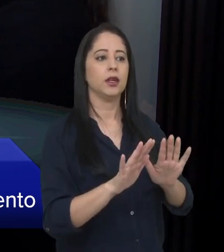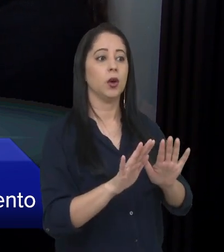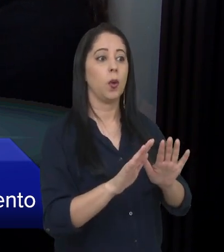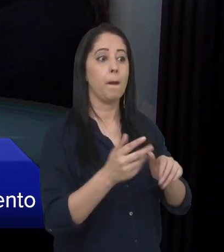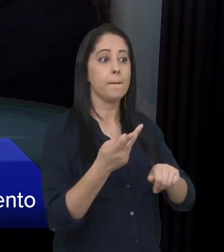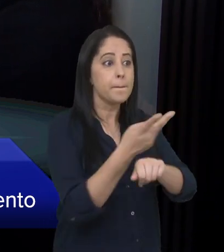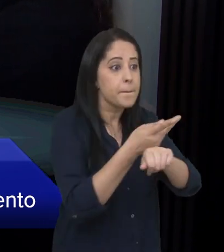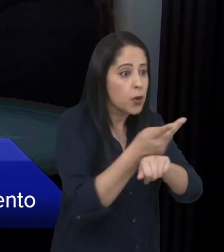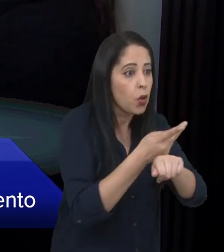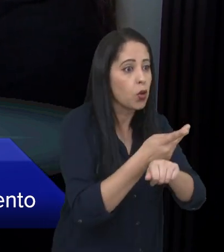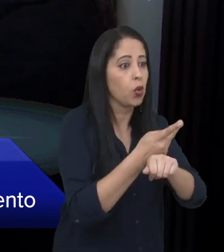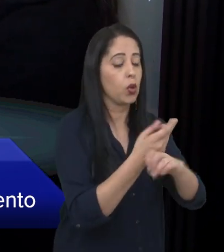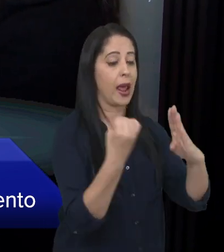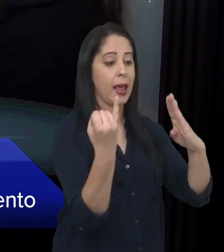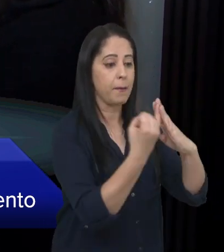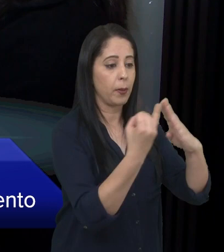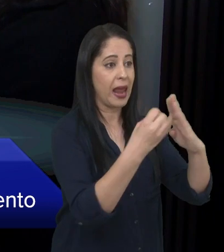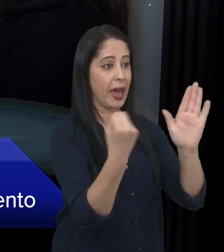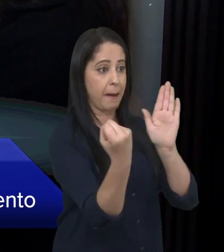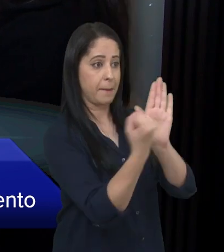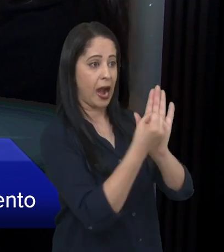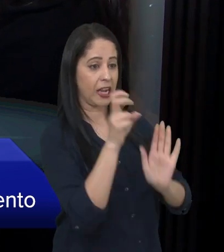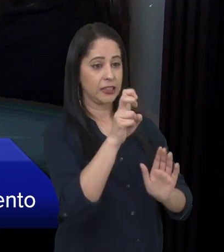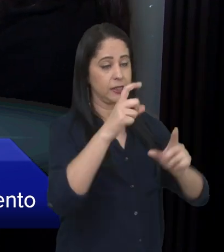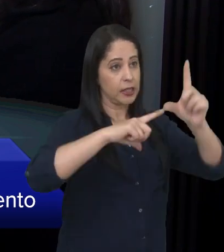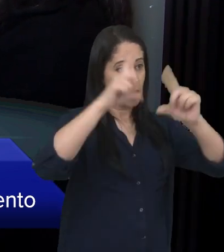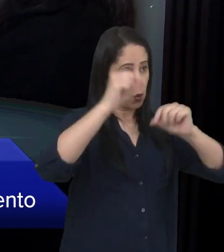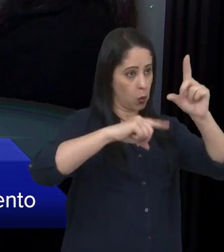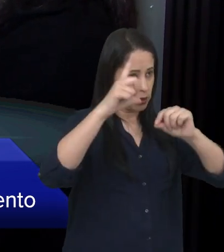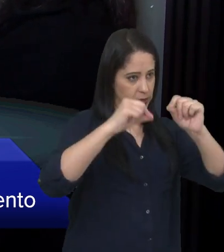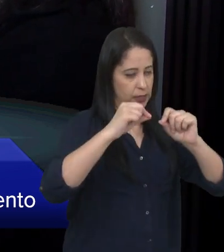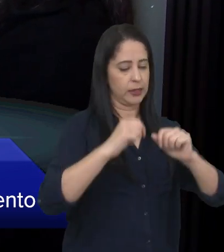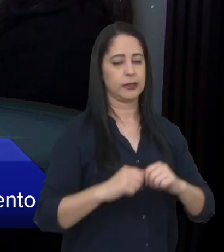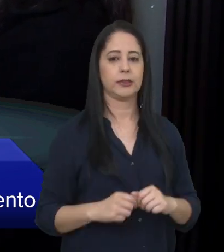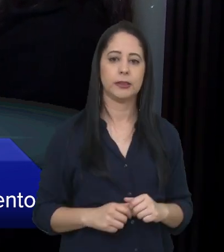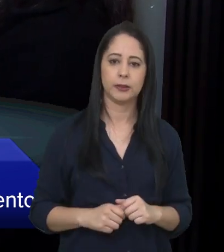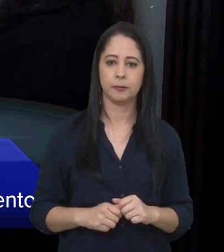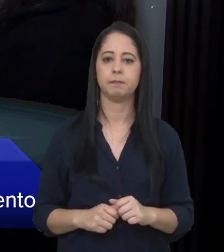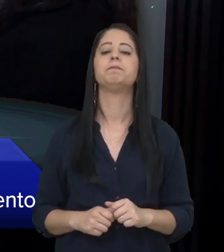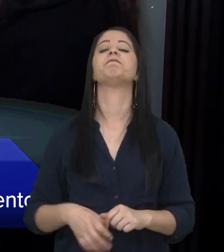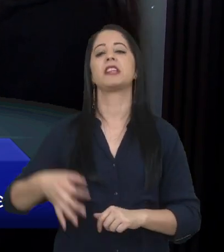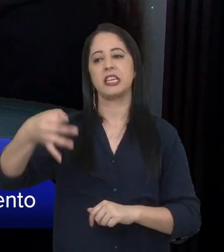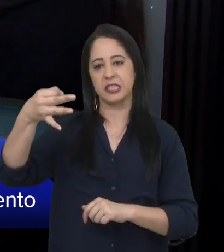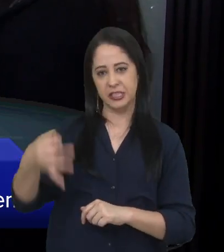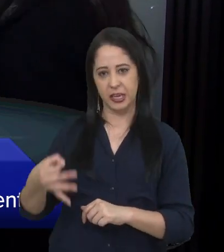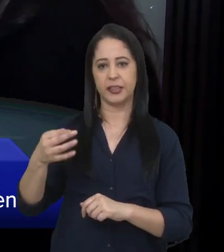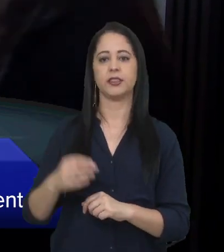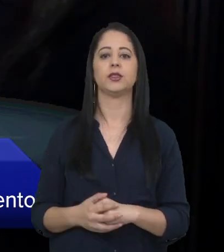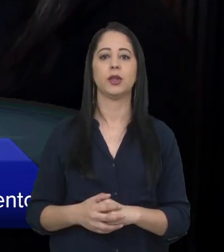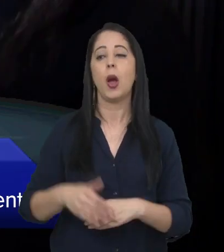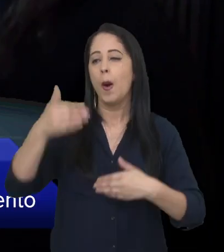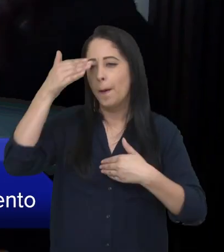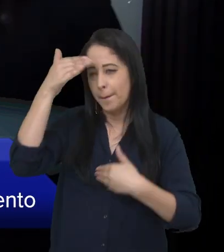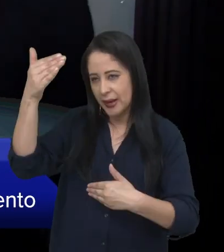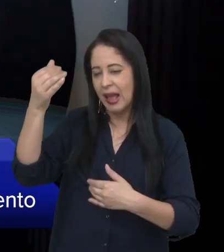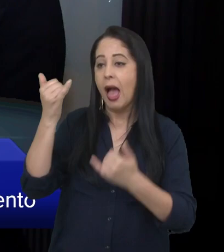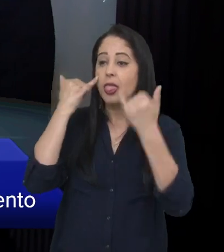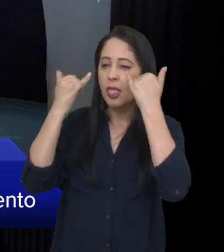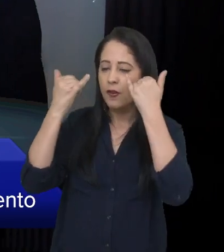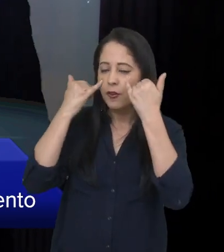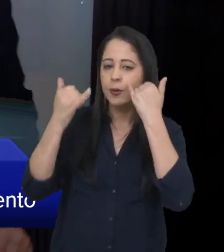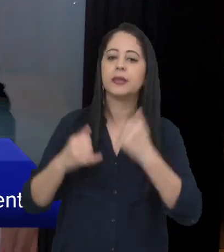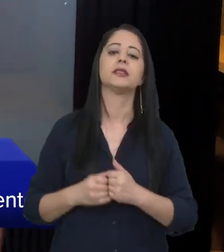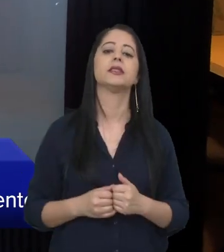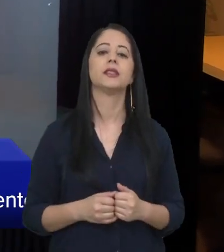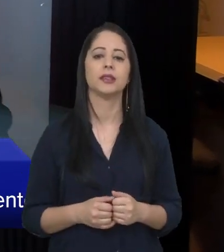Paraíba Então procure Imobiliária cinco estrelas para poder fazer essa utilização do Fundo de Garantia Tá certo tá aí a dica então muito